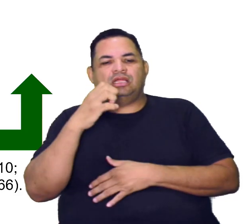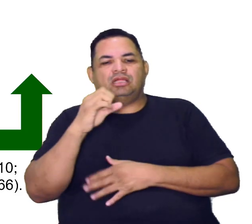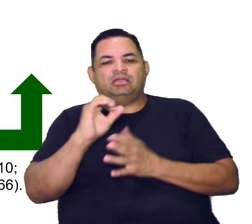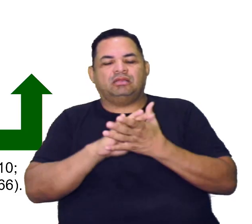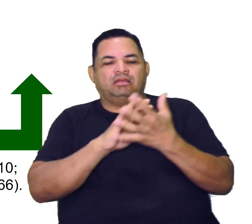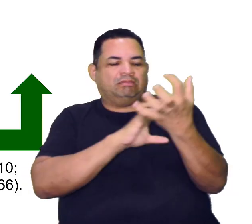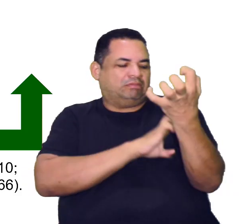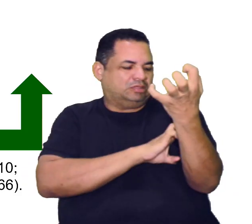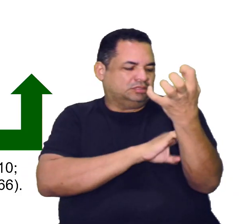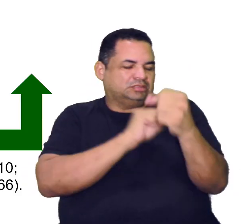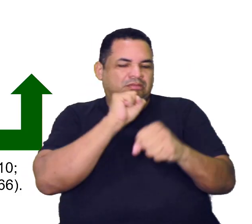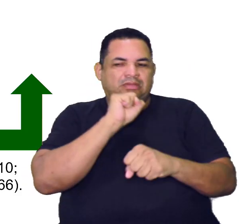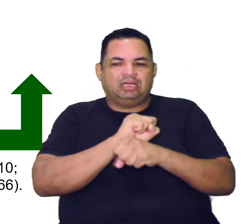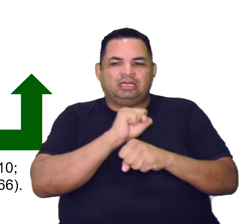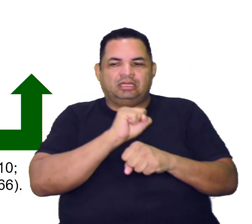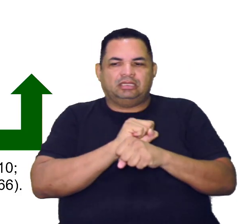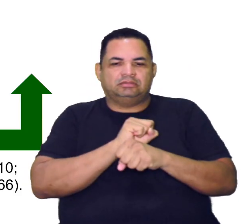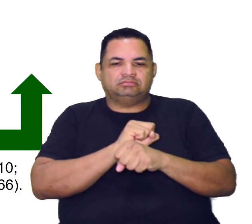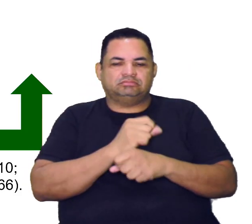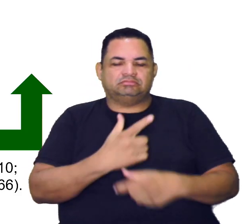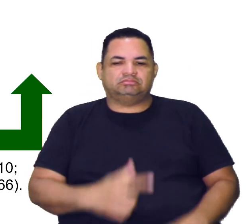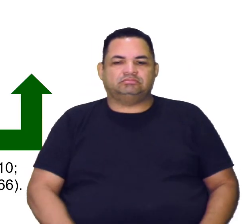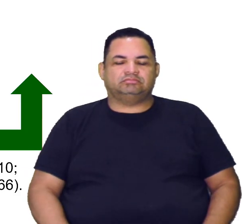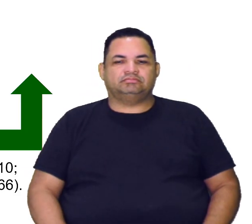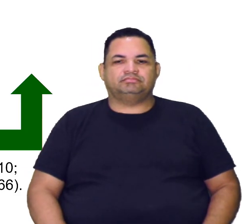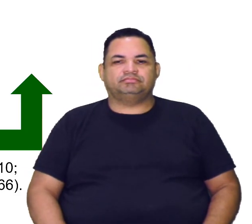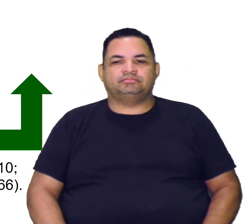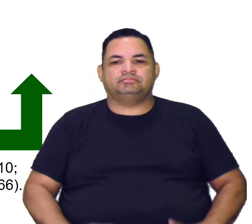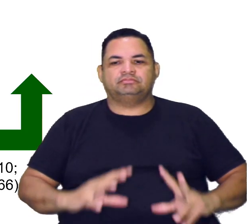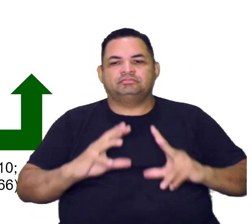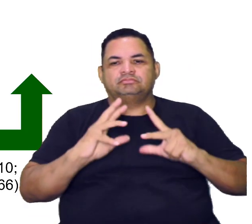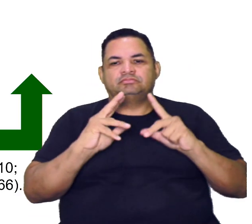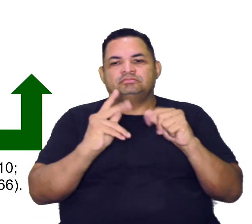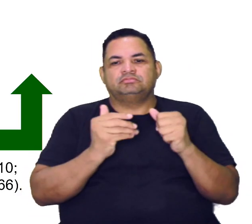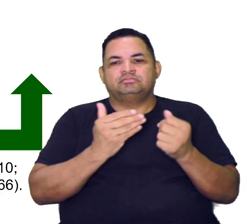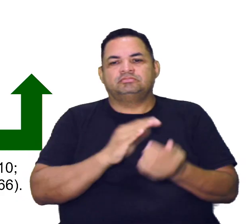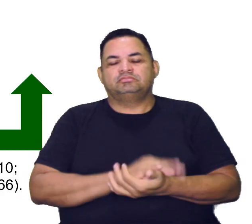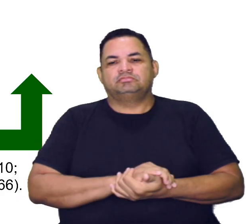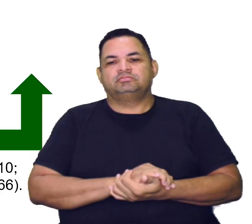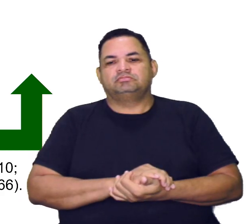que estão inativos, que não estão sendo utilizados. Tudo isso aqui, ó,